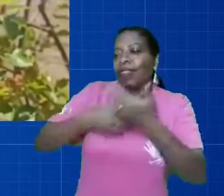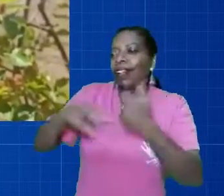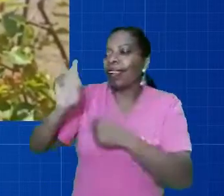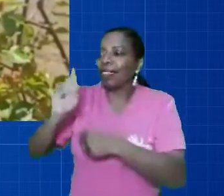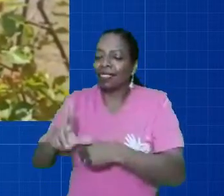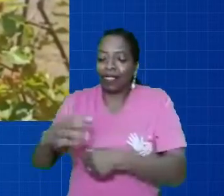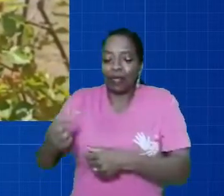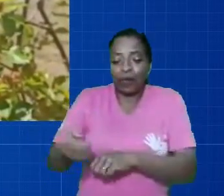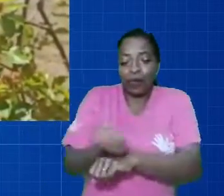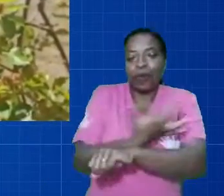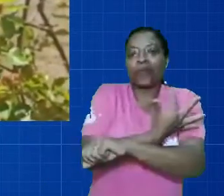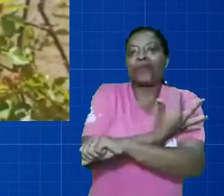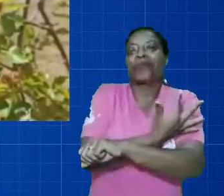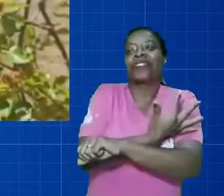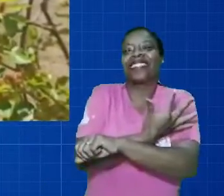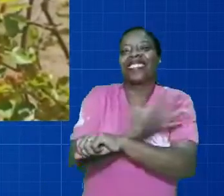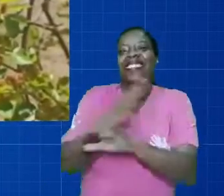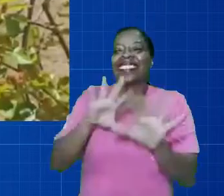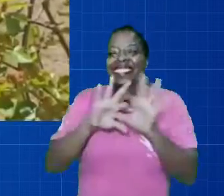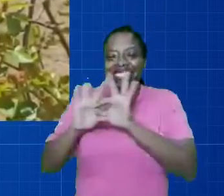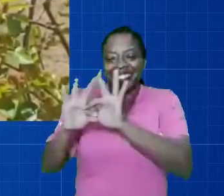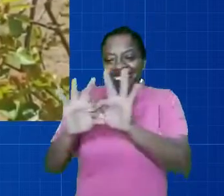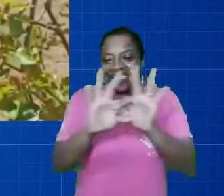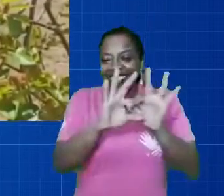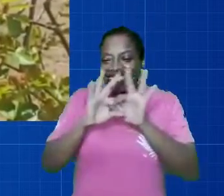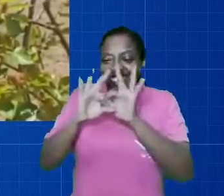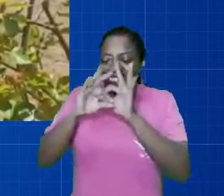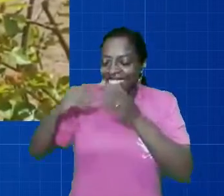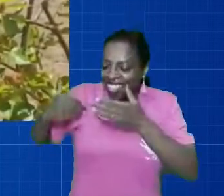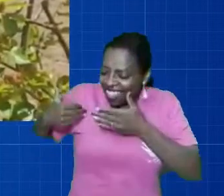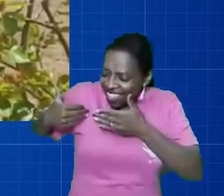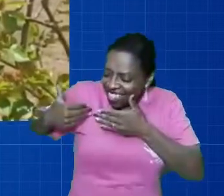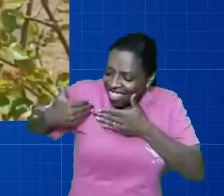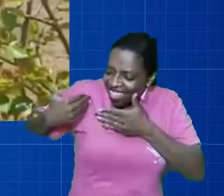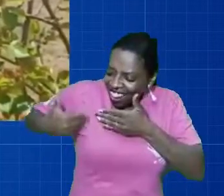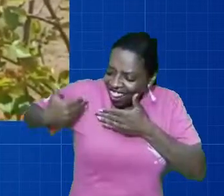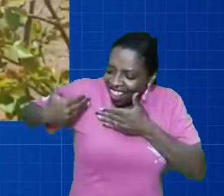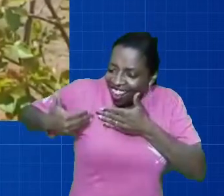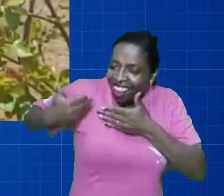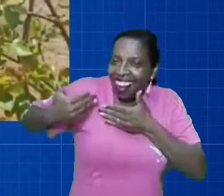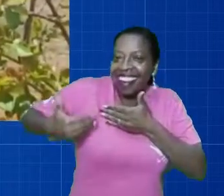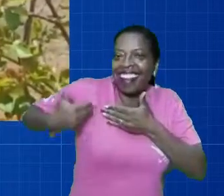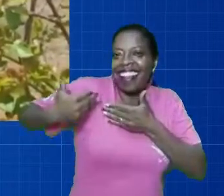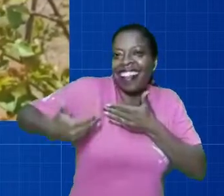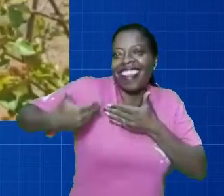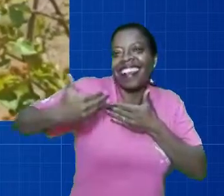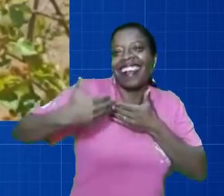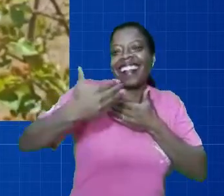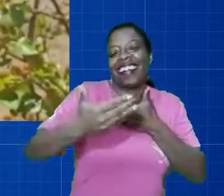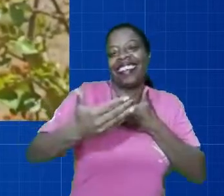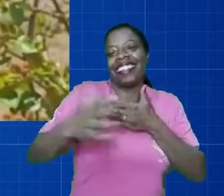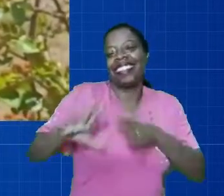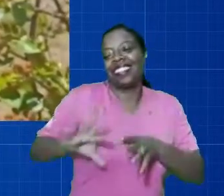razão e a emoção. Então elas estão juntas desde os primórdios da humanidade, né?